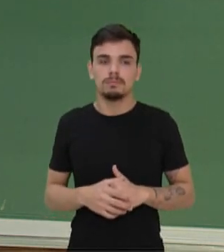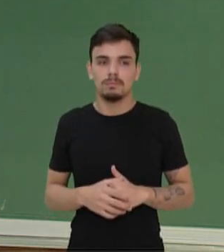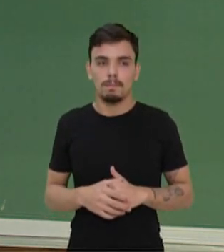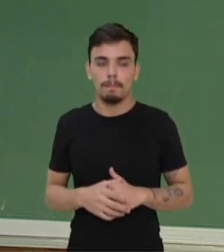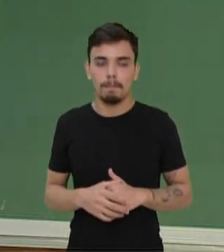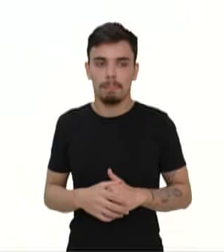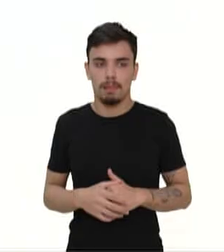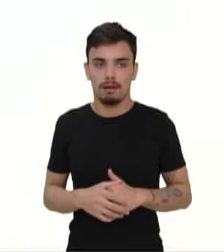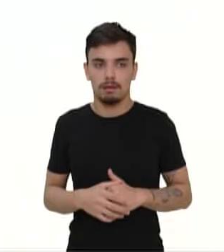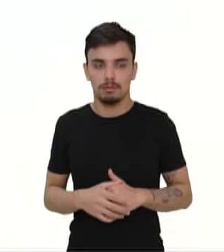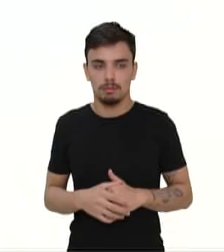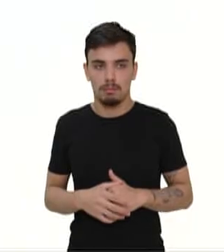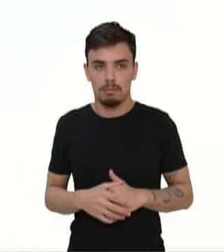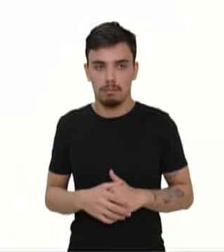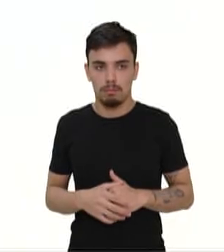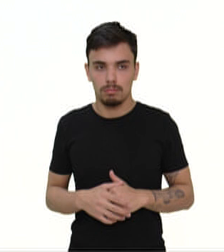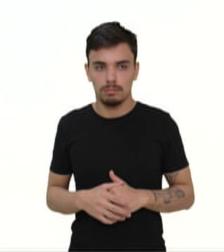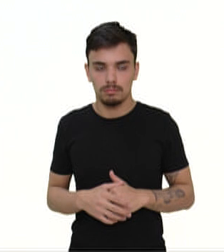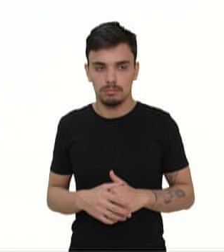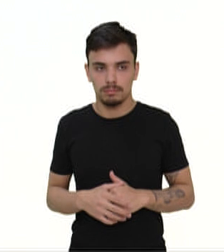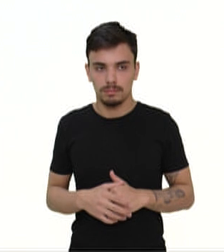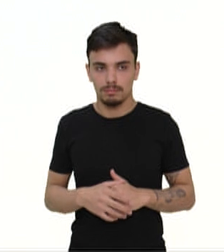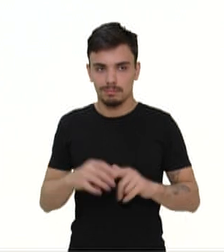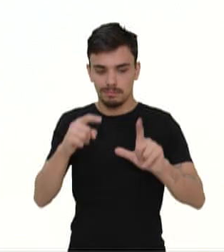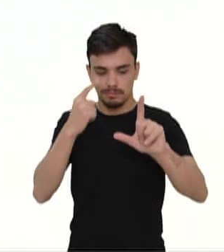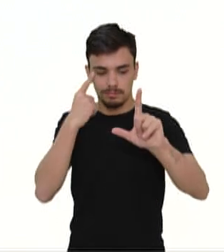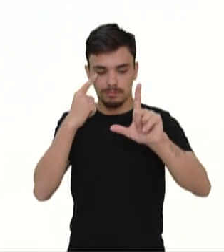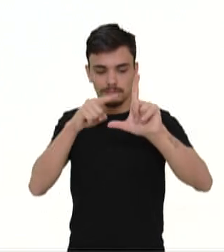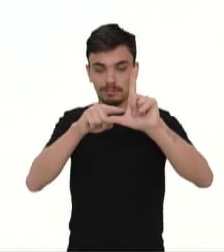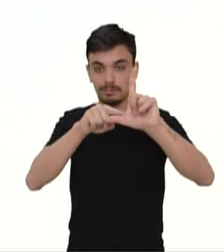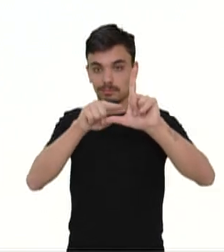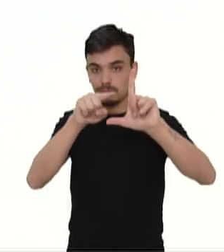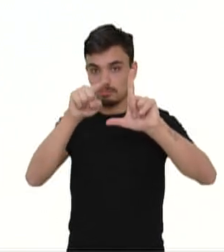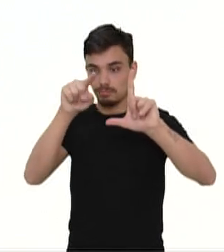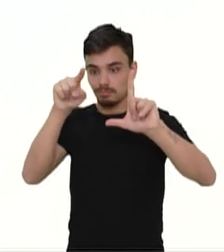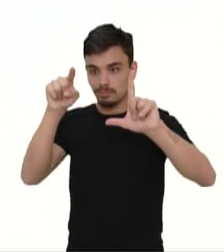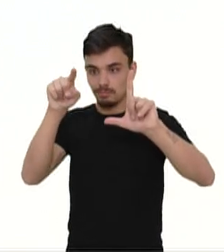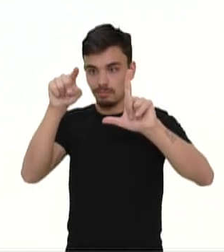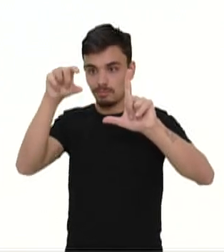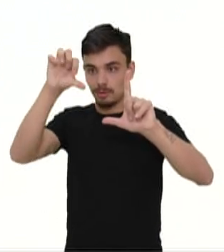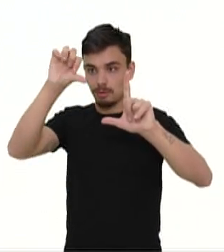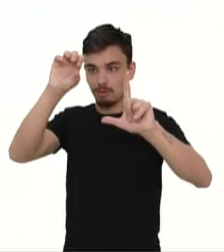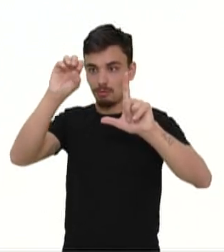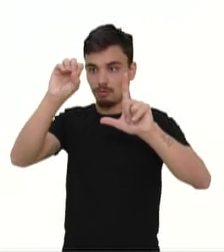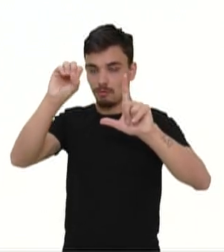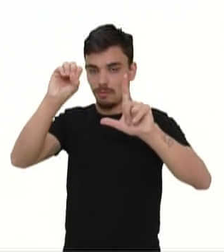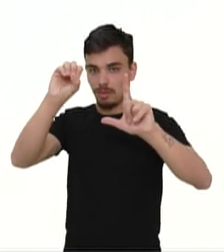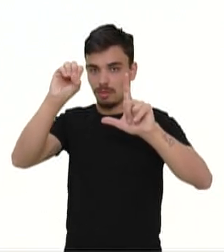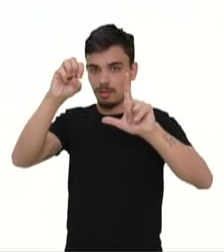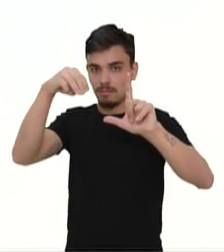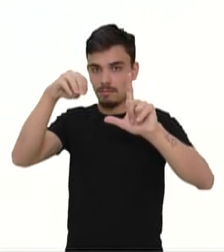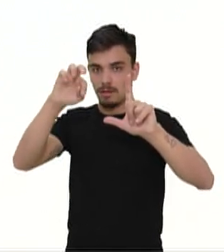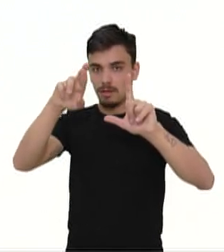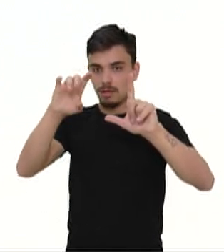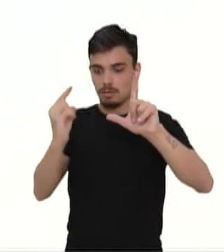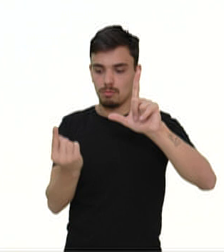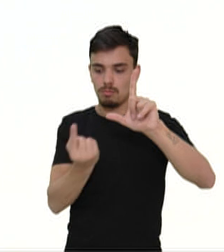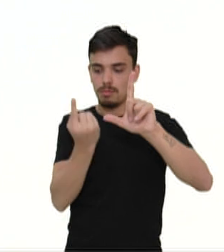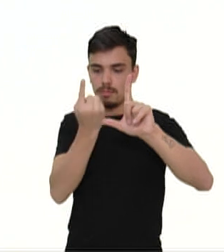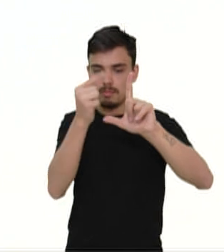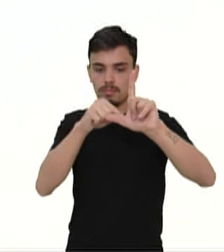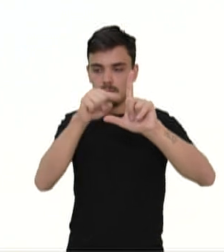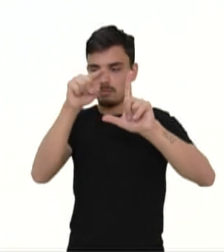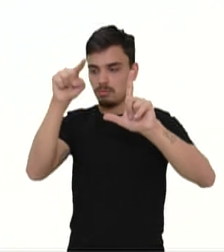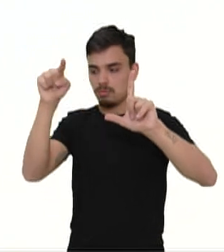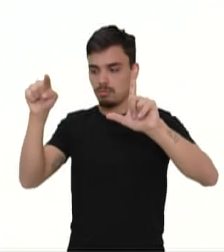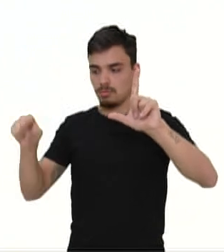Olha só, então lá ele chega, né? A bola vem aqui. Quando ele chega aqui, ele está a 90 metros de altura. Aí